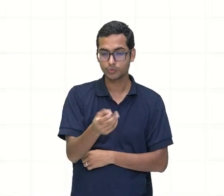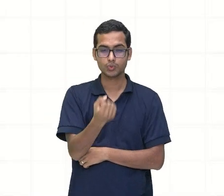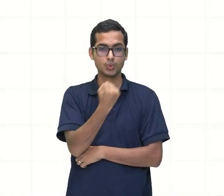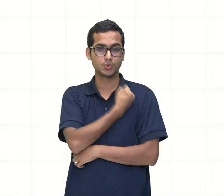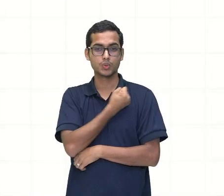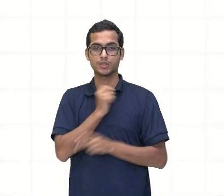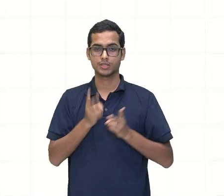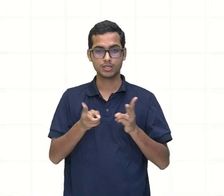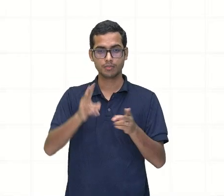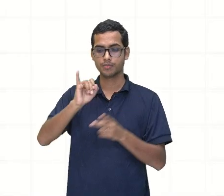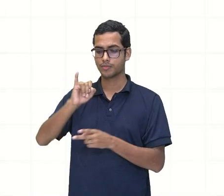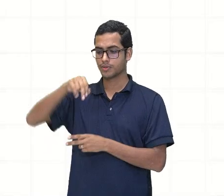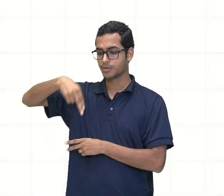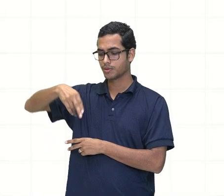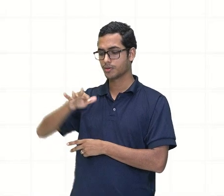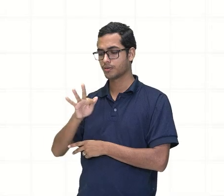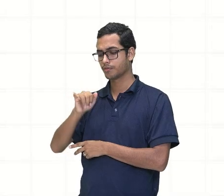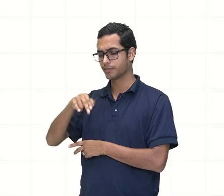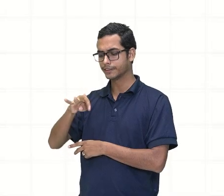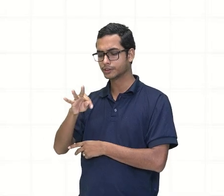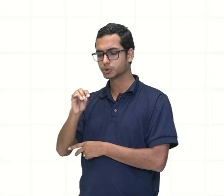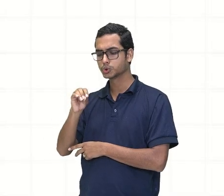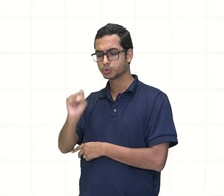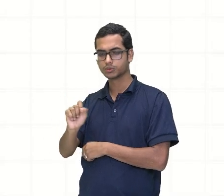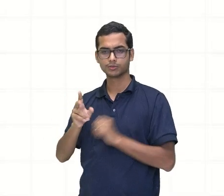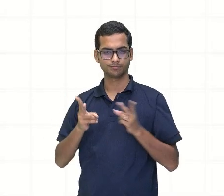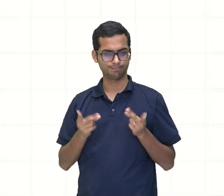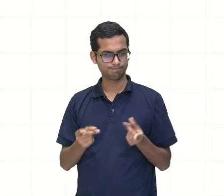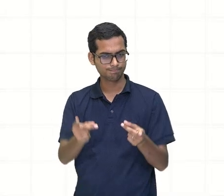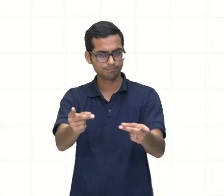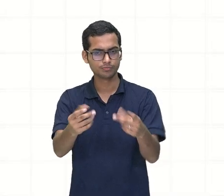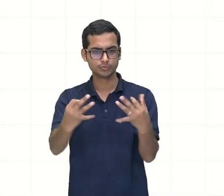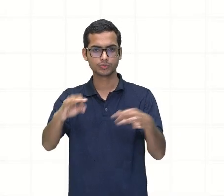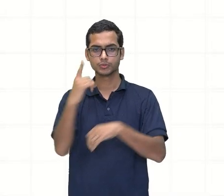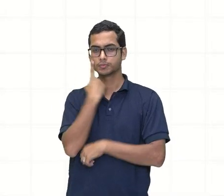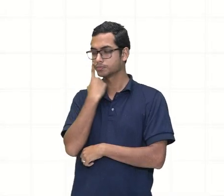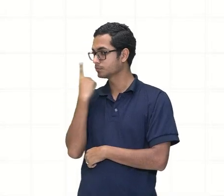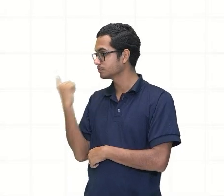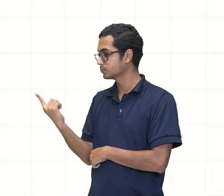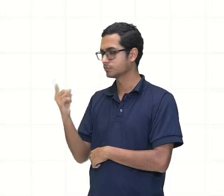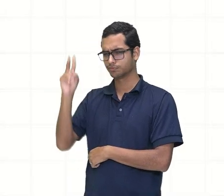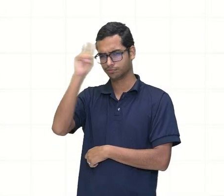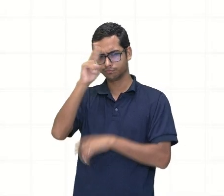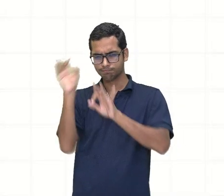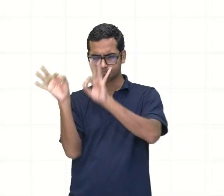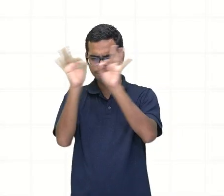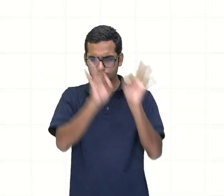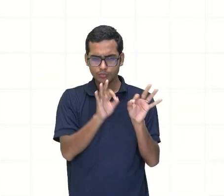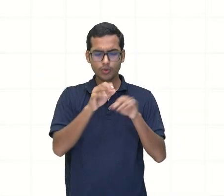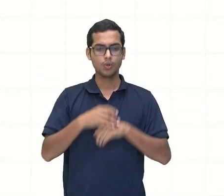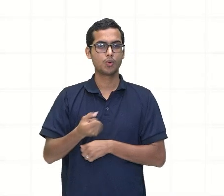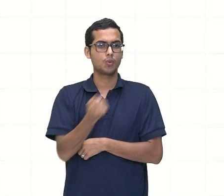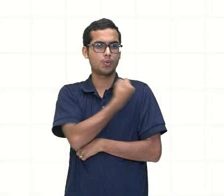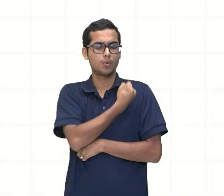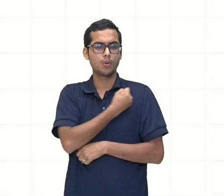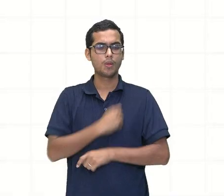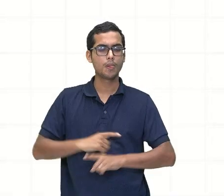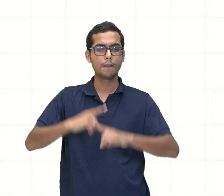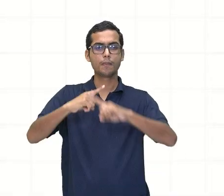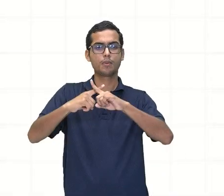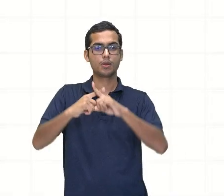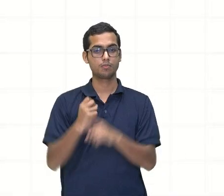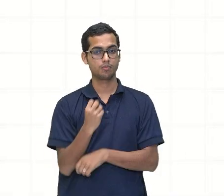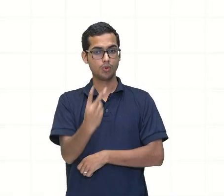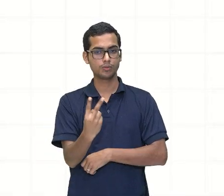sempre serão infinitos. Vocês conseguiram ver aqui que na cartela passada eu fui ver os múltiplos de 2.